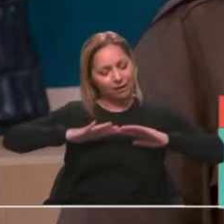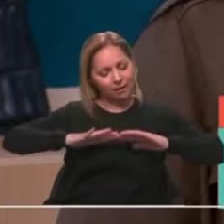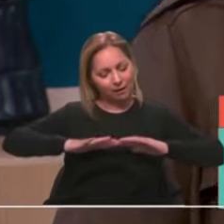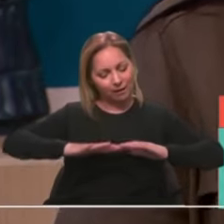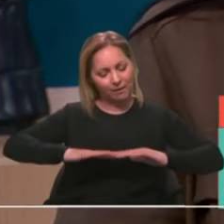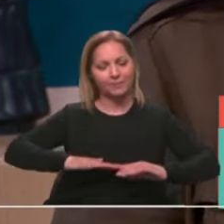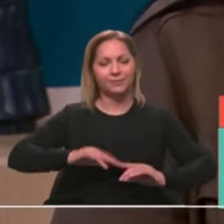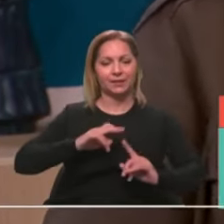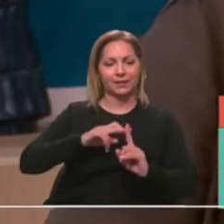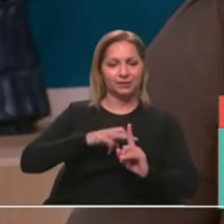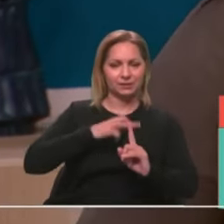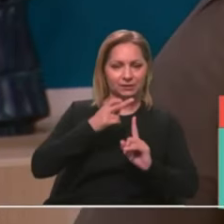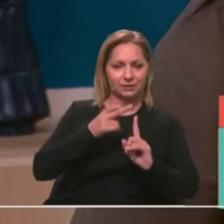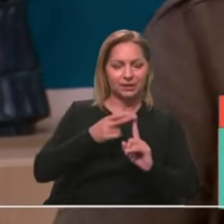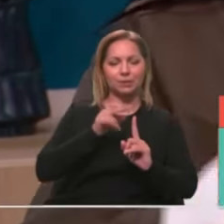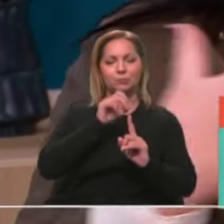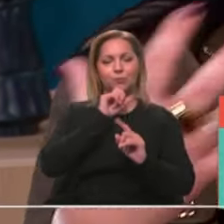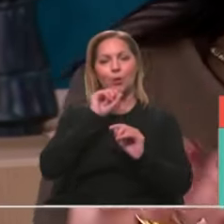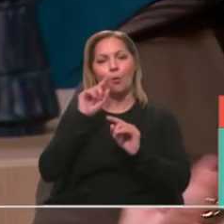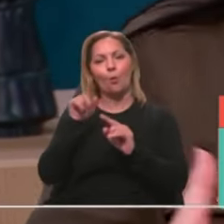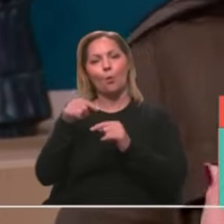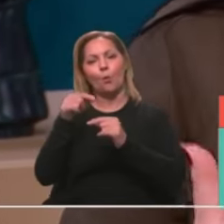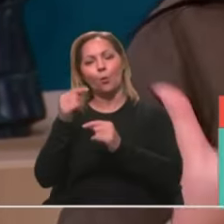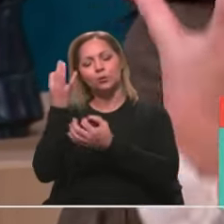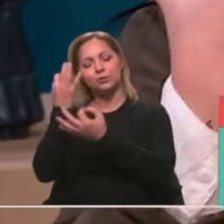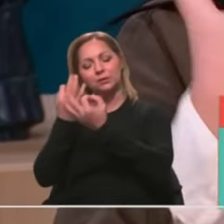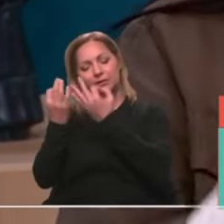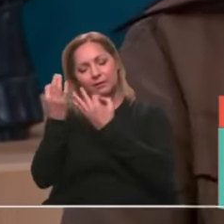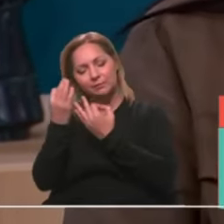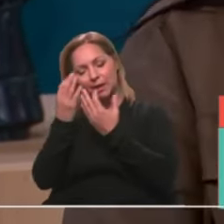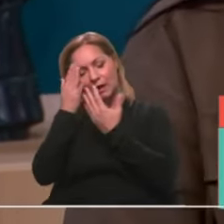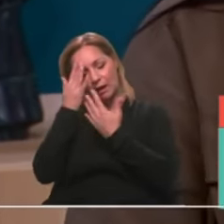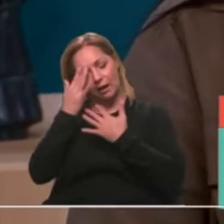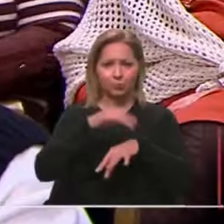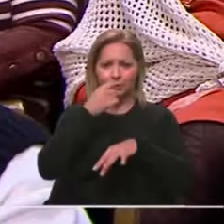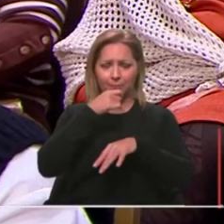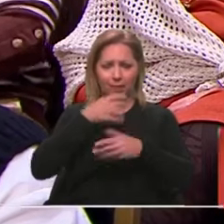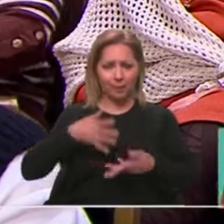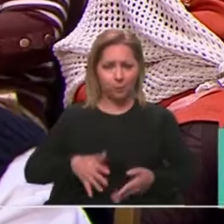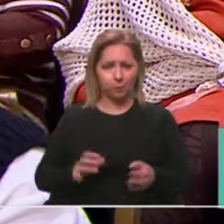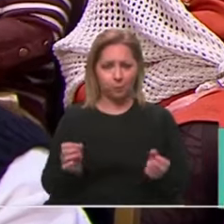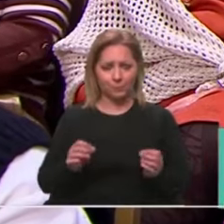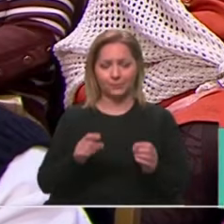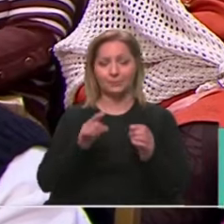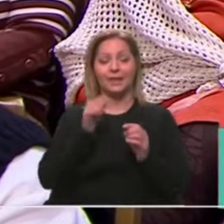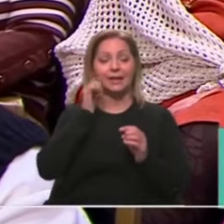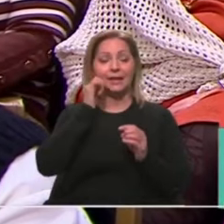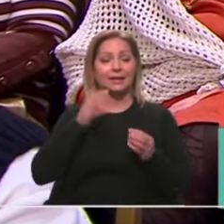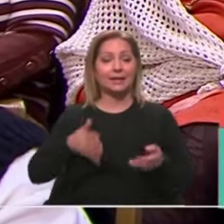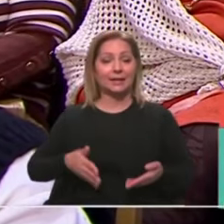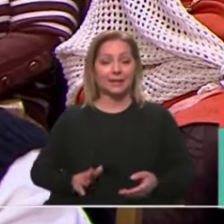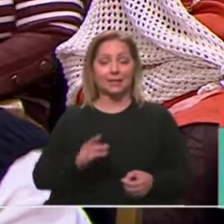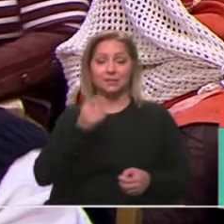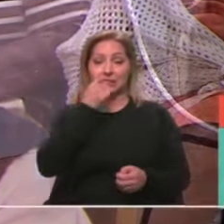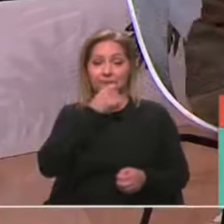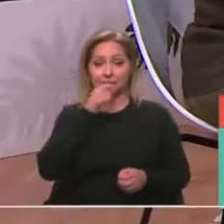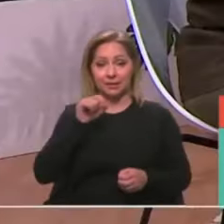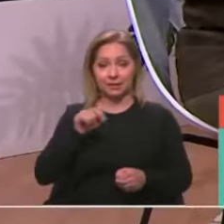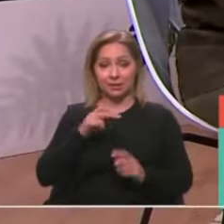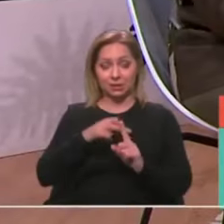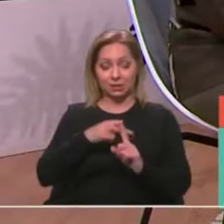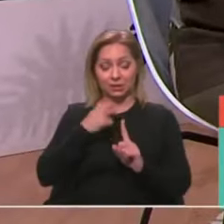procurar alternativa a nível terapêutico ou não para se sentirem equilibrados. Para os nascidos no mês de maio, este ano